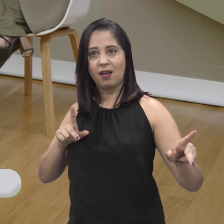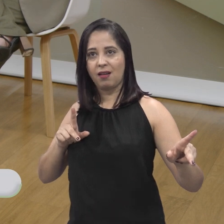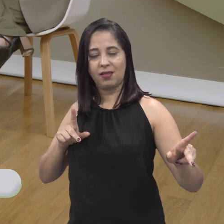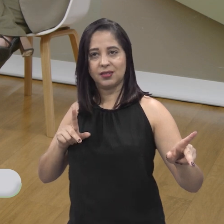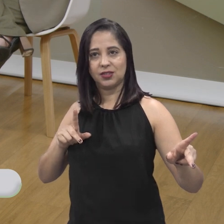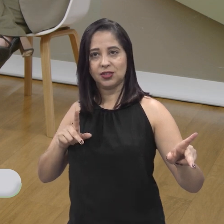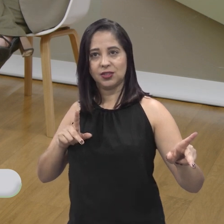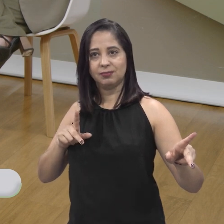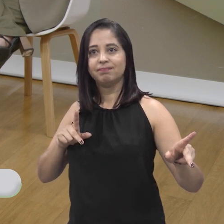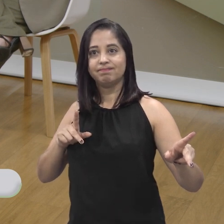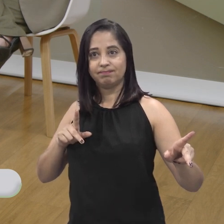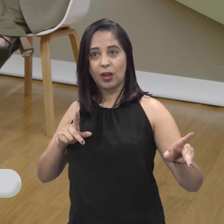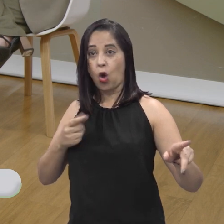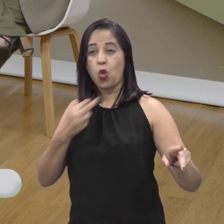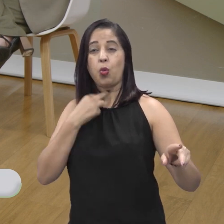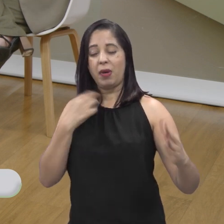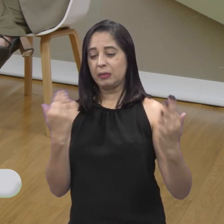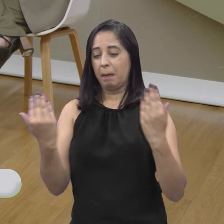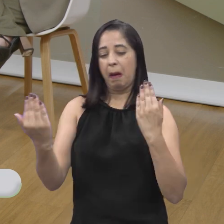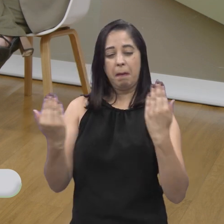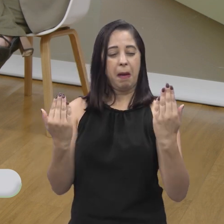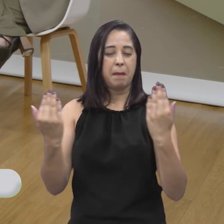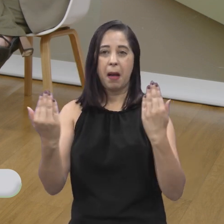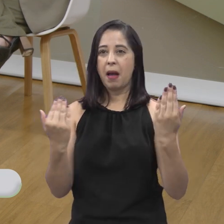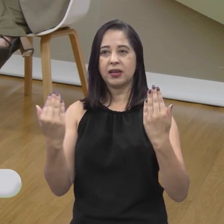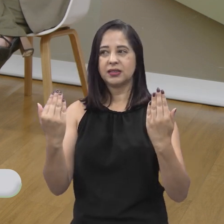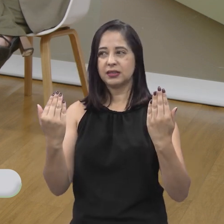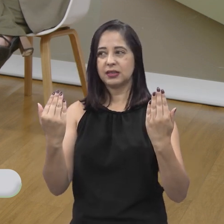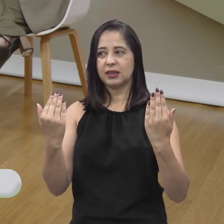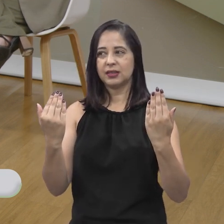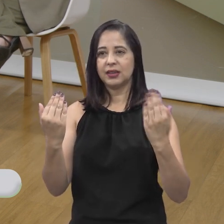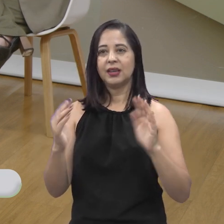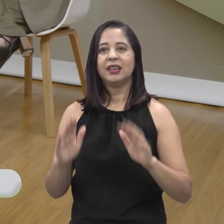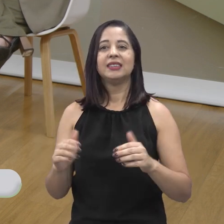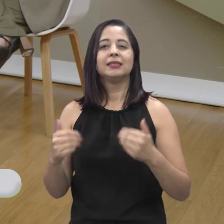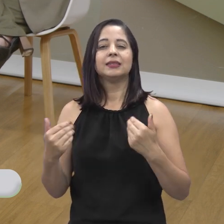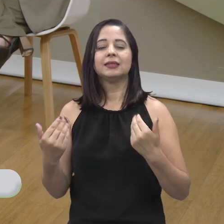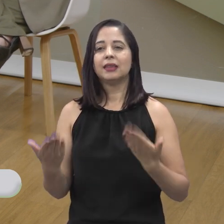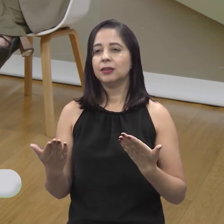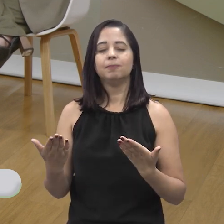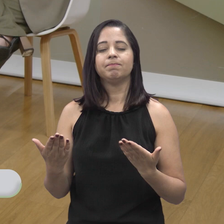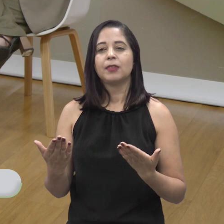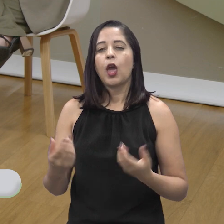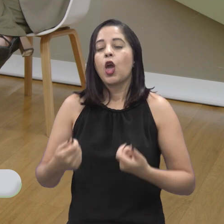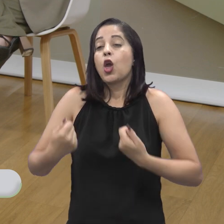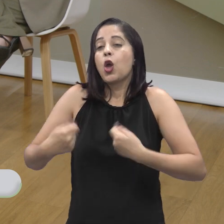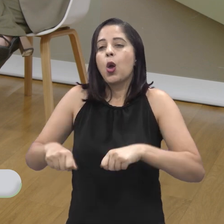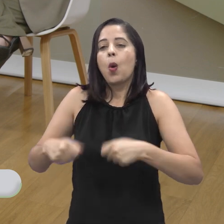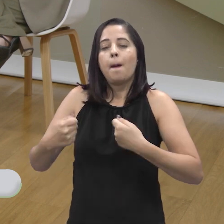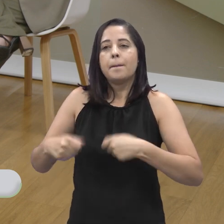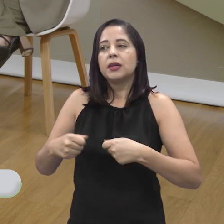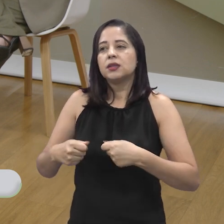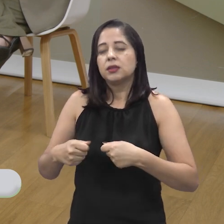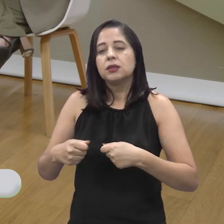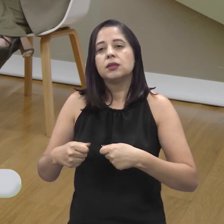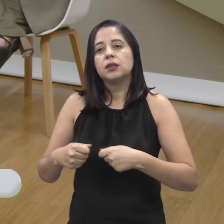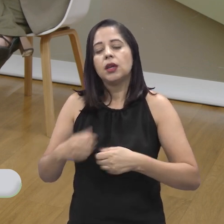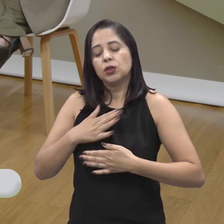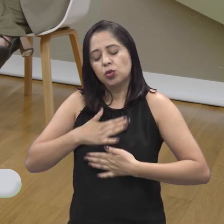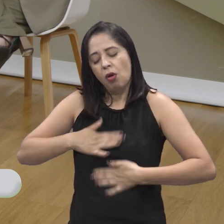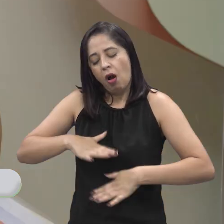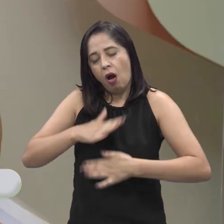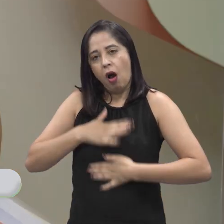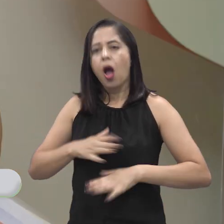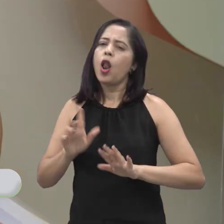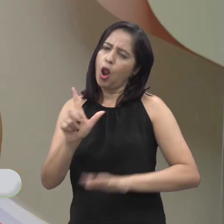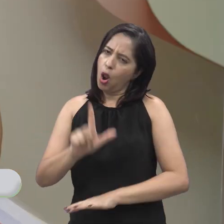transpassa muito essa ideia de que eu preciso estar, né? É um estado, né? Então vão ter dias até que eu vou estar mais triste